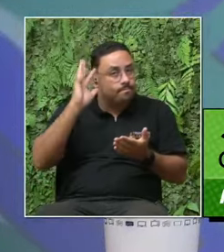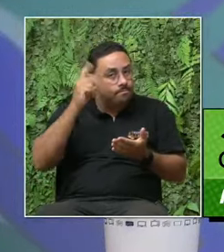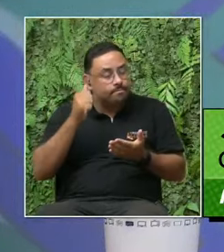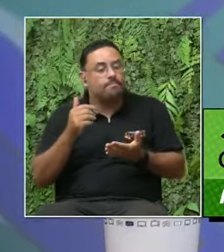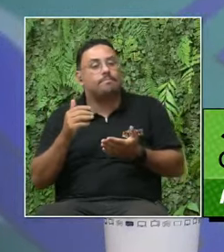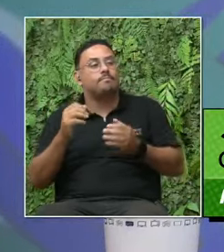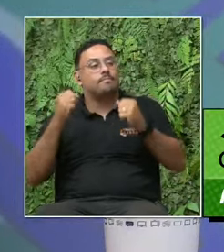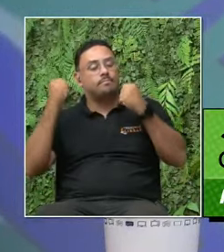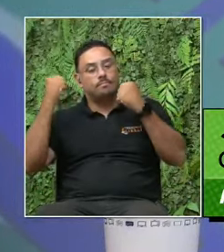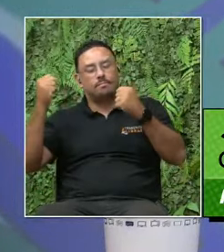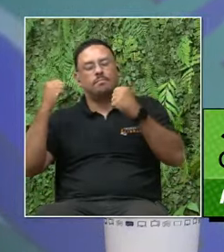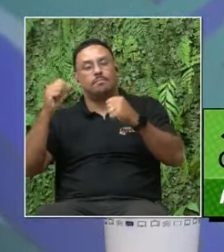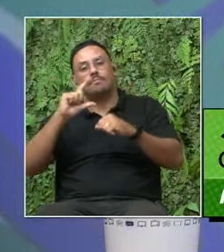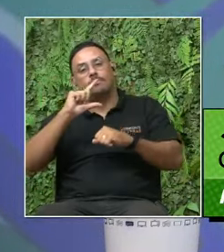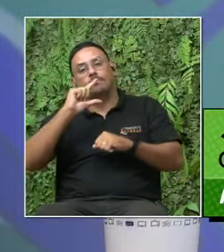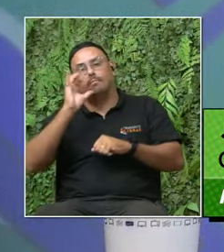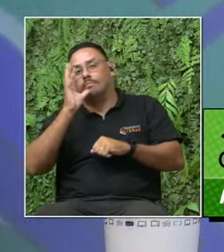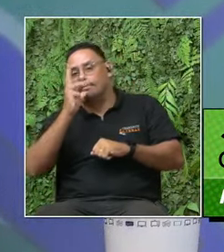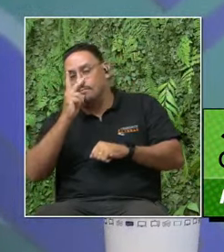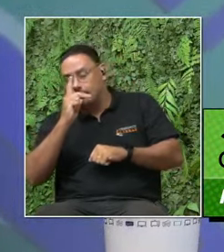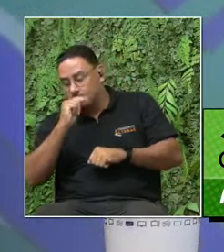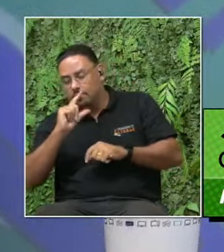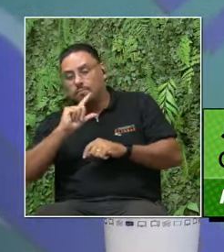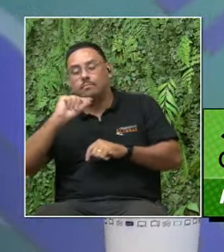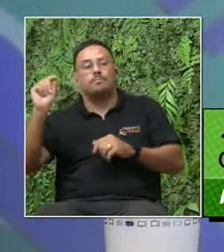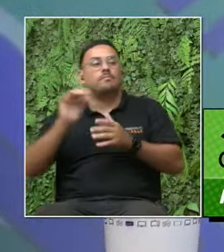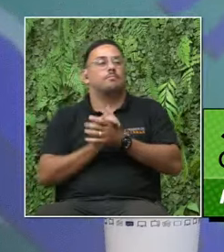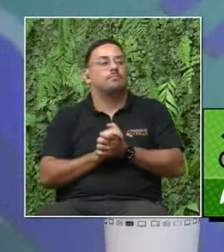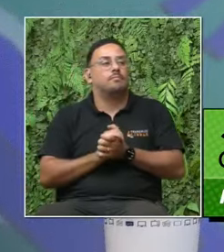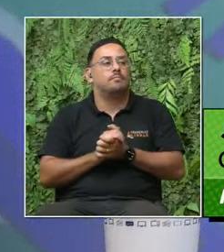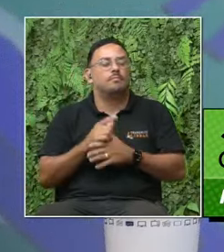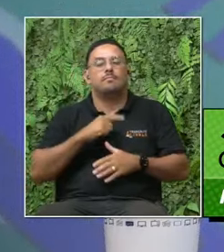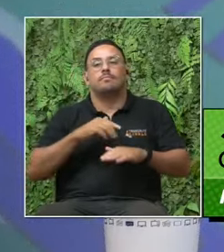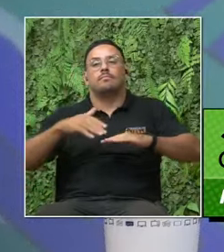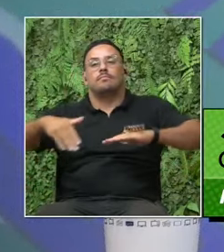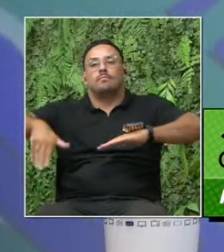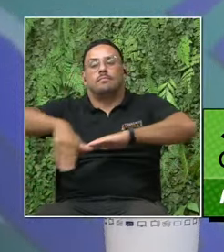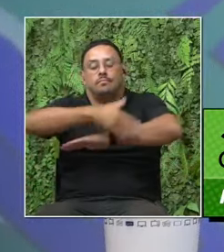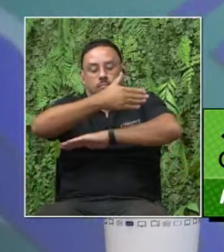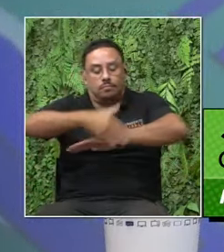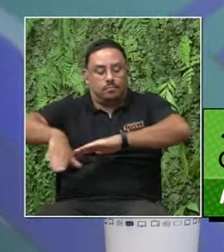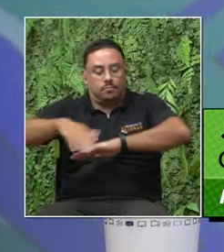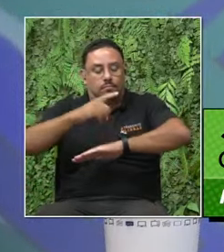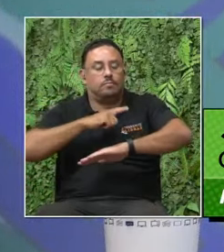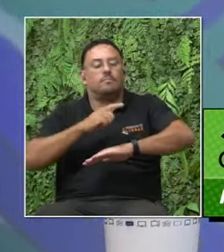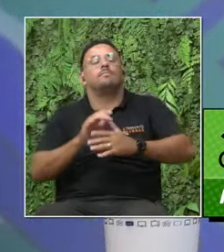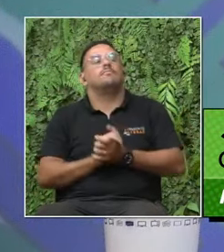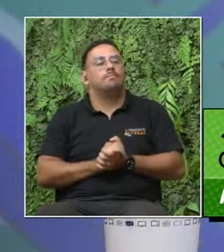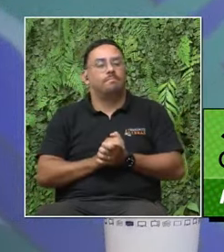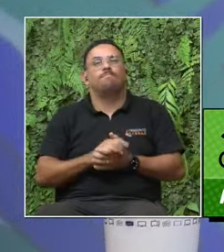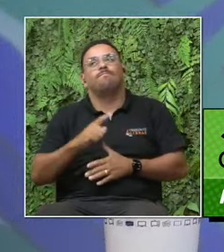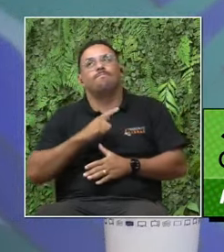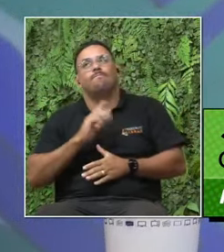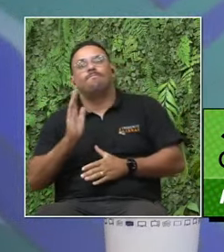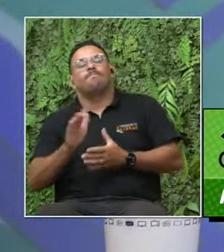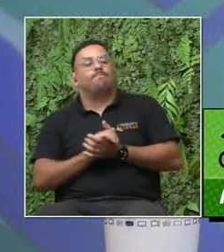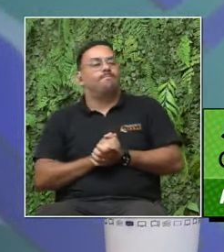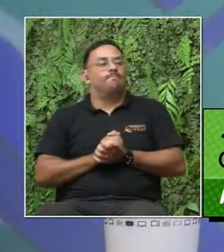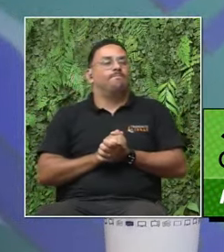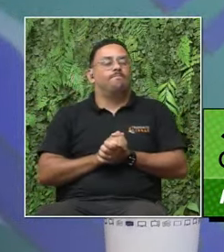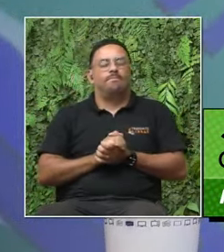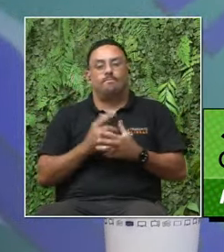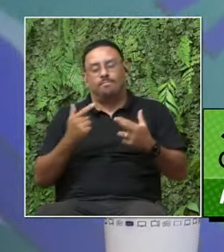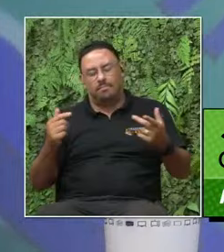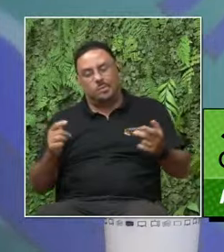torcida vai demorar um pouquinho para sair porque tem festa deve ter ru não vai ter ru ter ru vai ter vai